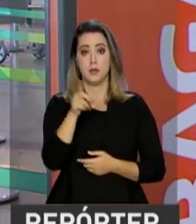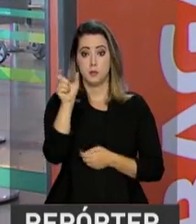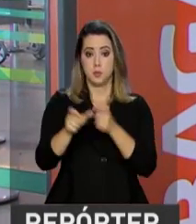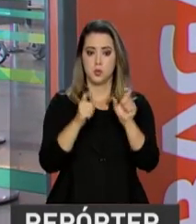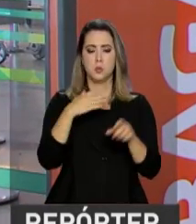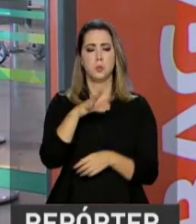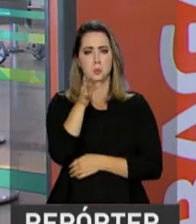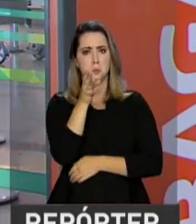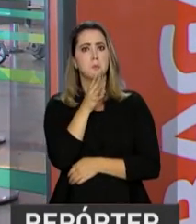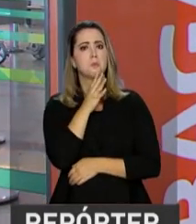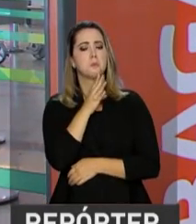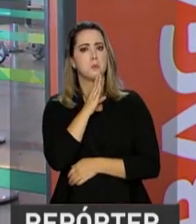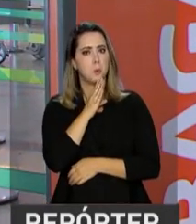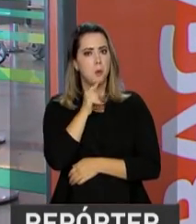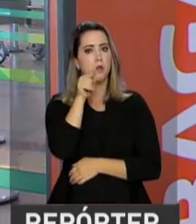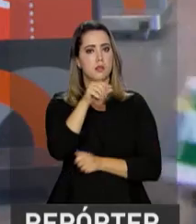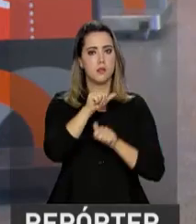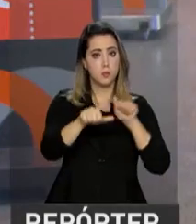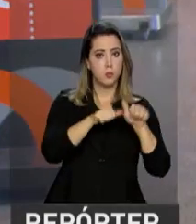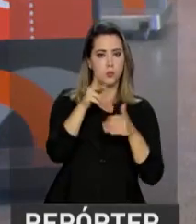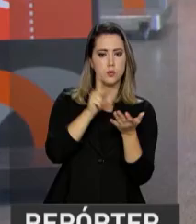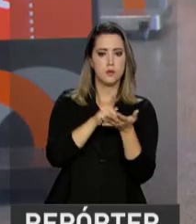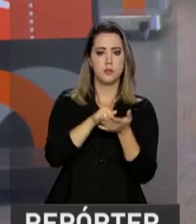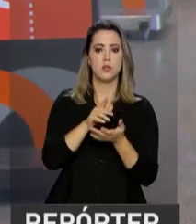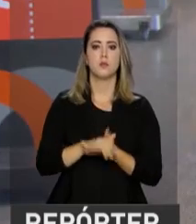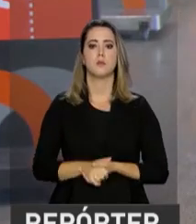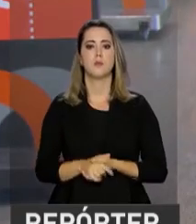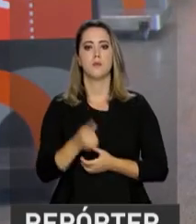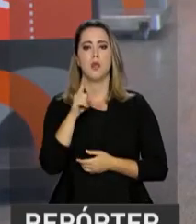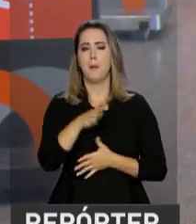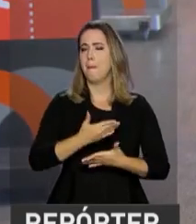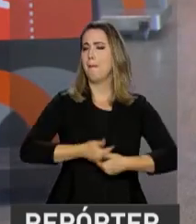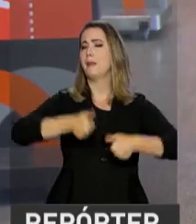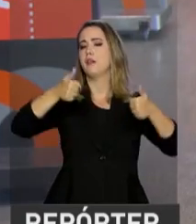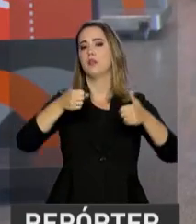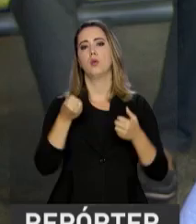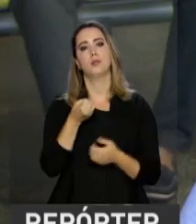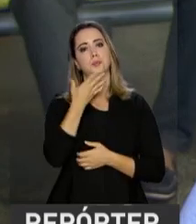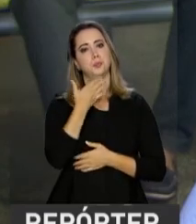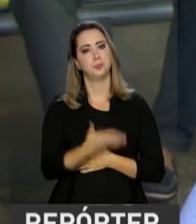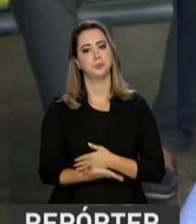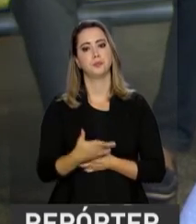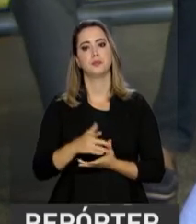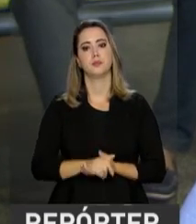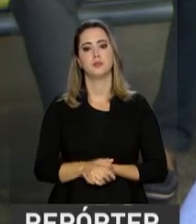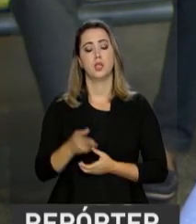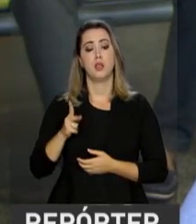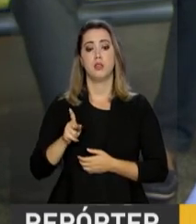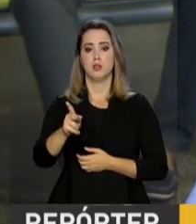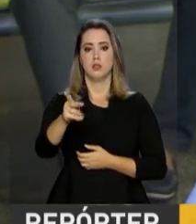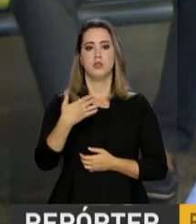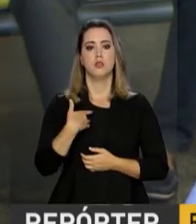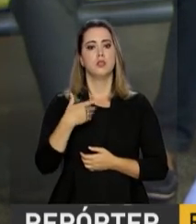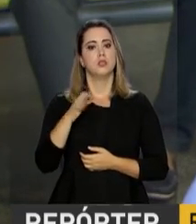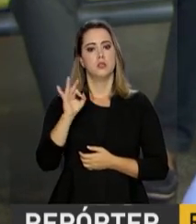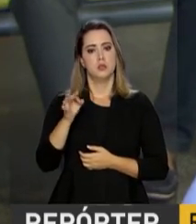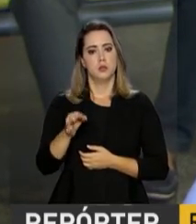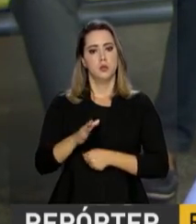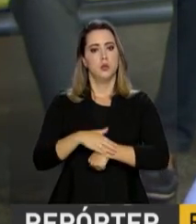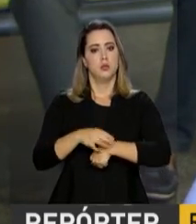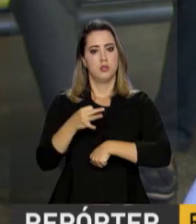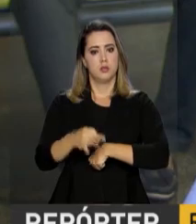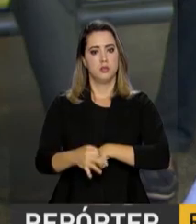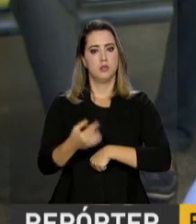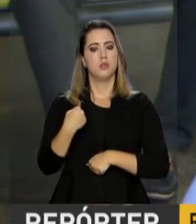as mudanças nos aeroportos brasileiros. Está melhorando bastante, melhorando bastante. Sempre o meu voo foi pontual.